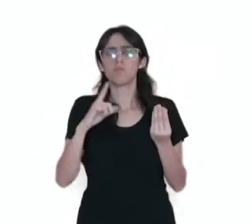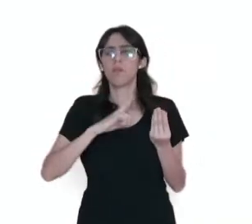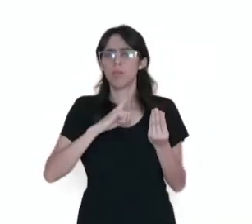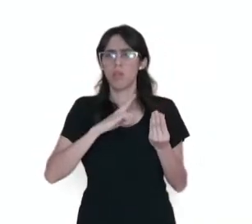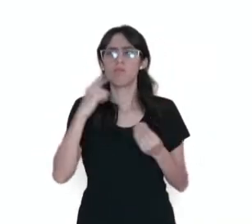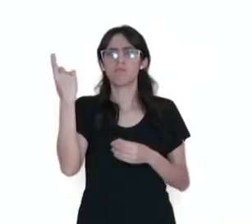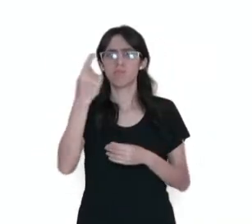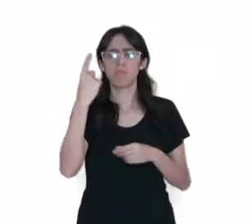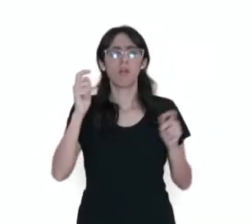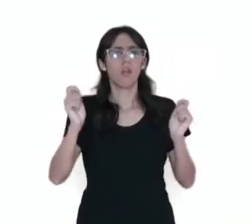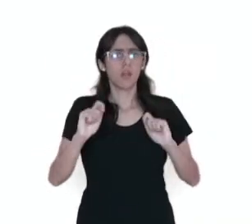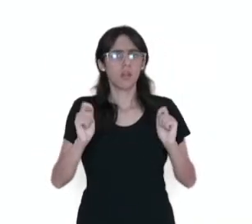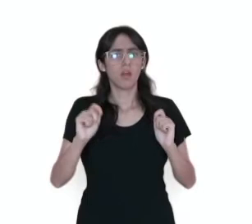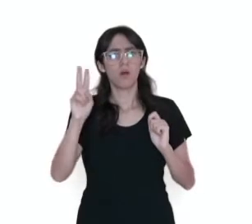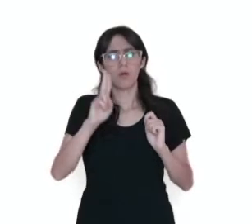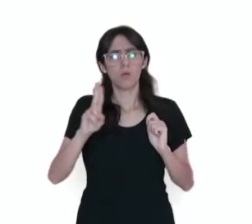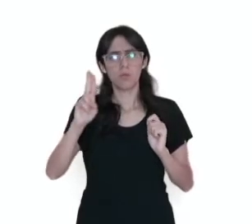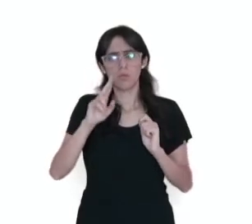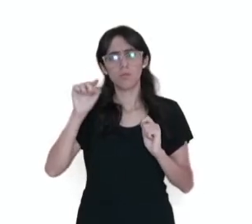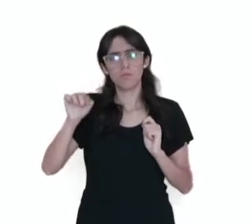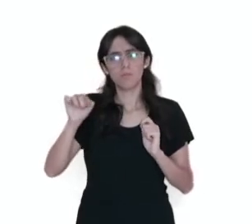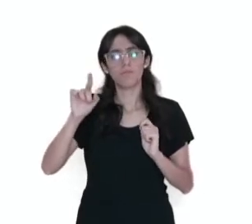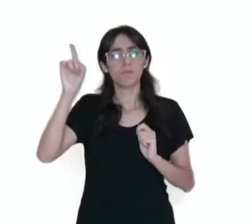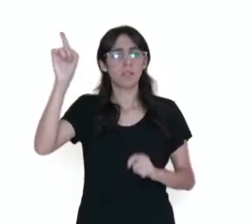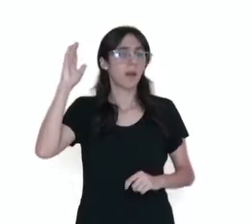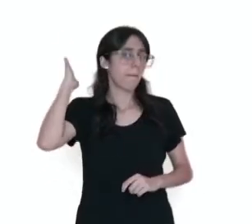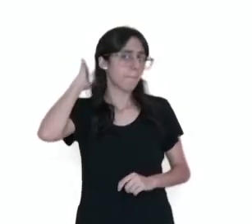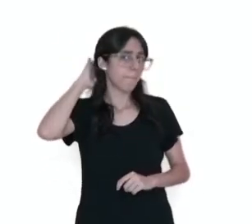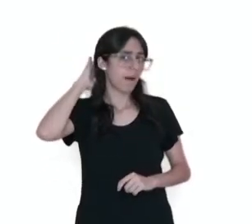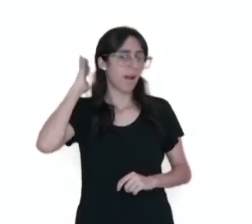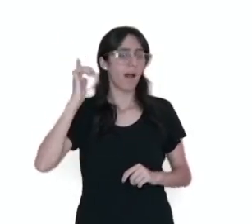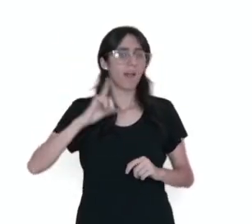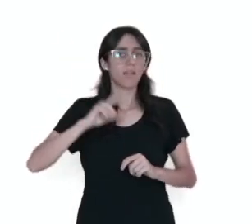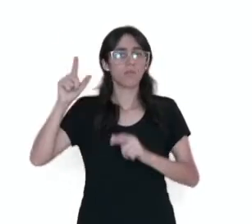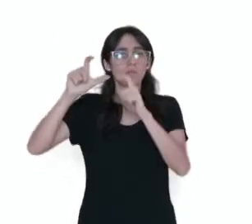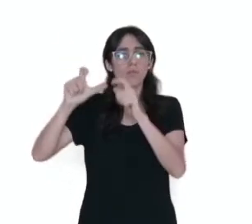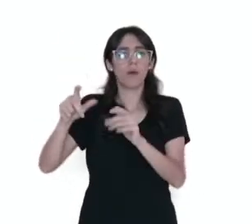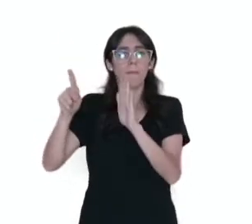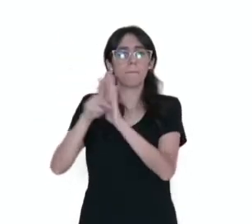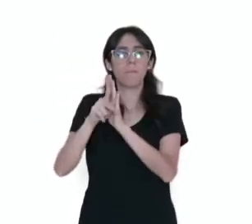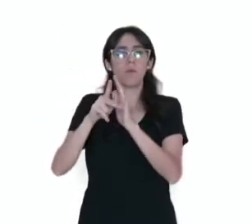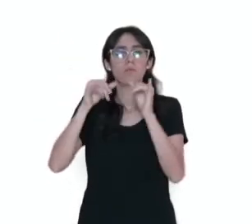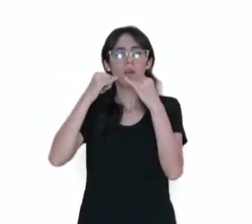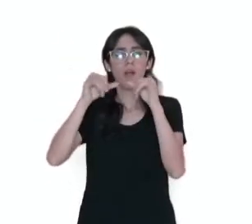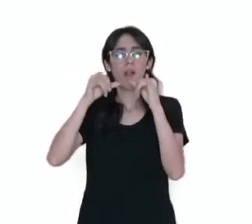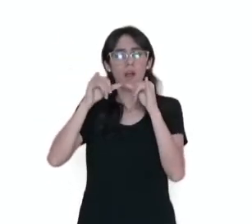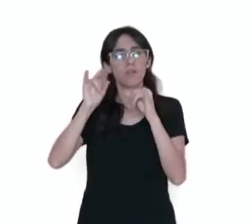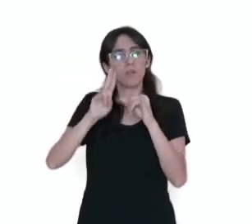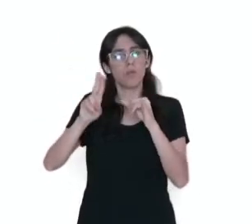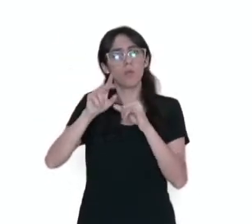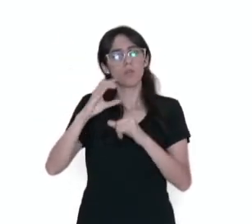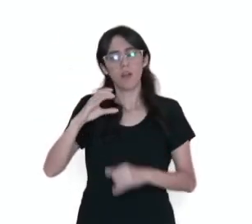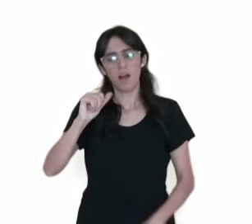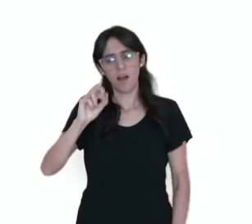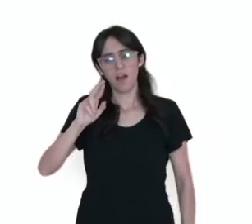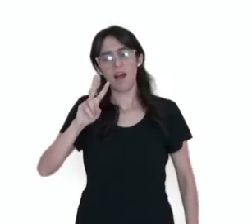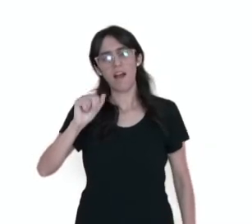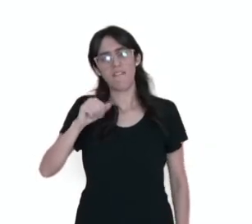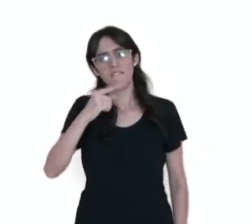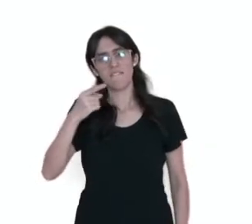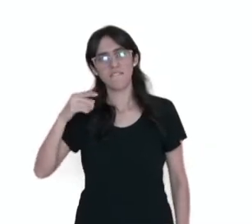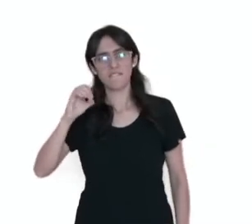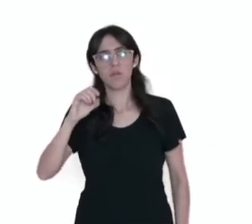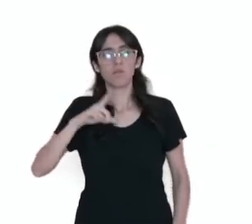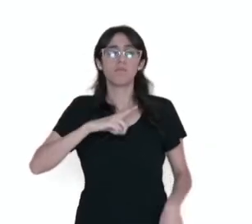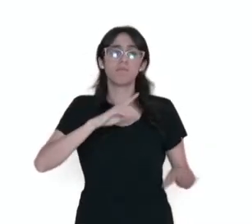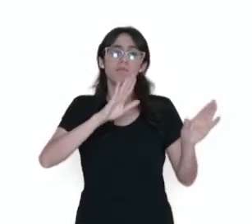de instalação no Pará de uma termoelétrica alimentada por carvão mineral. Sua composição média varia